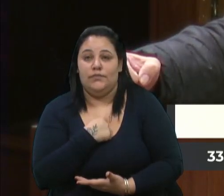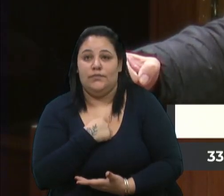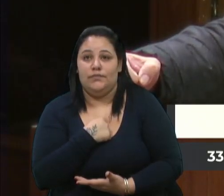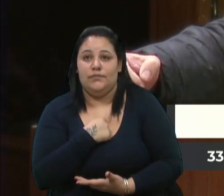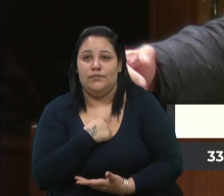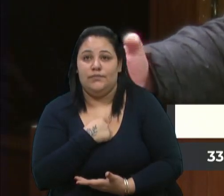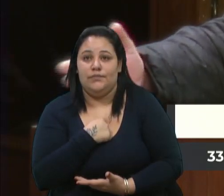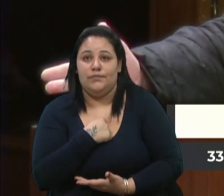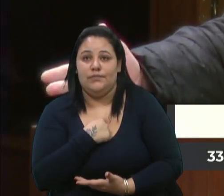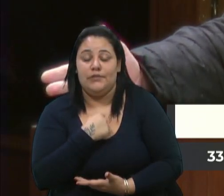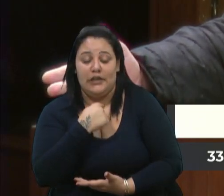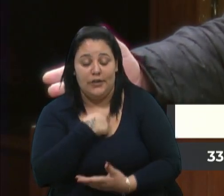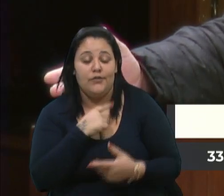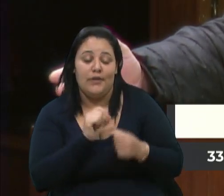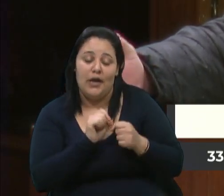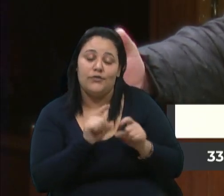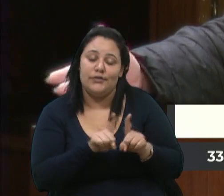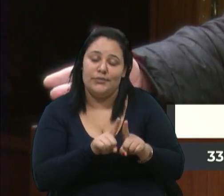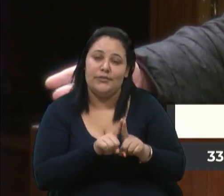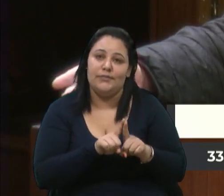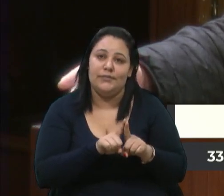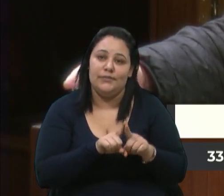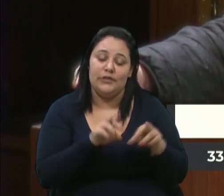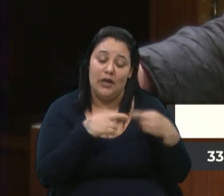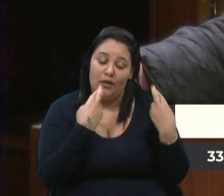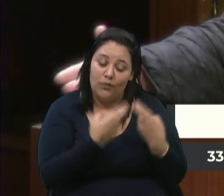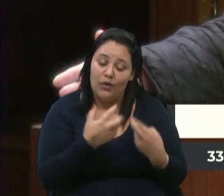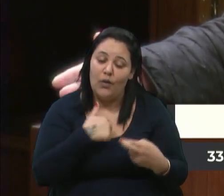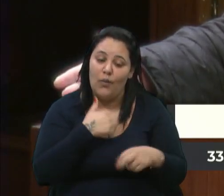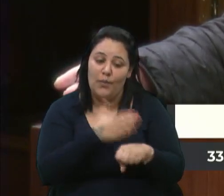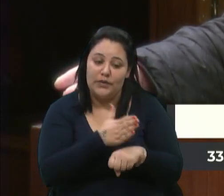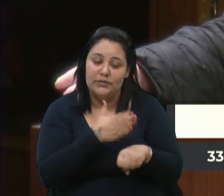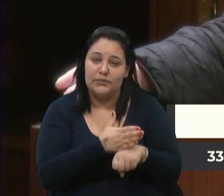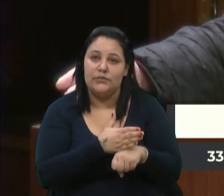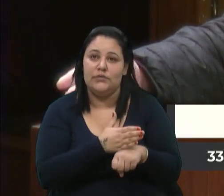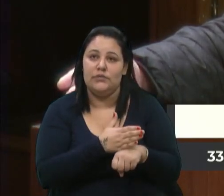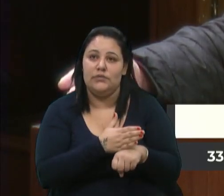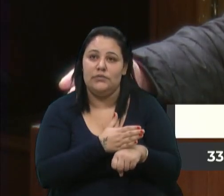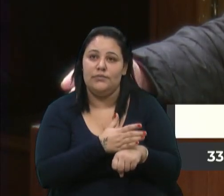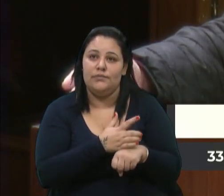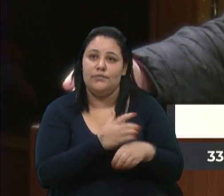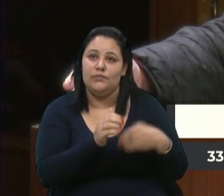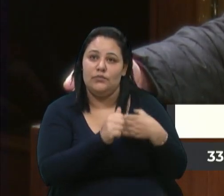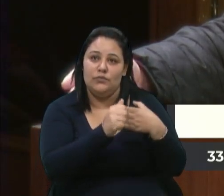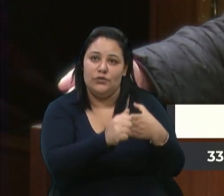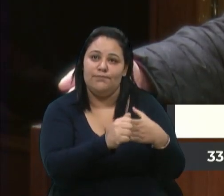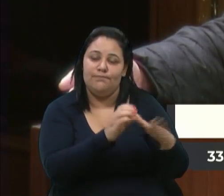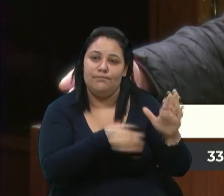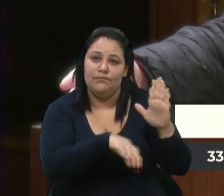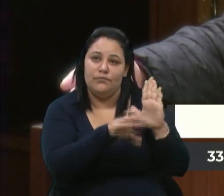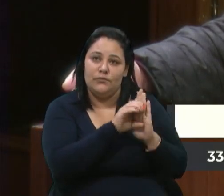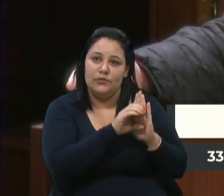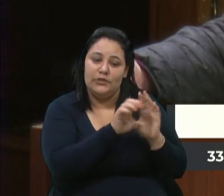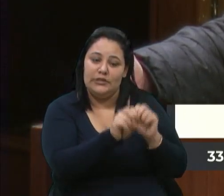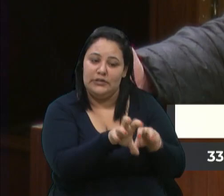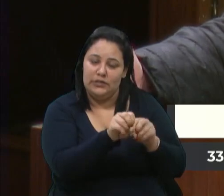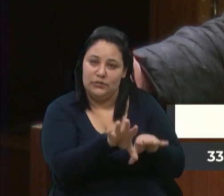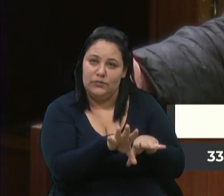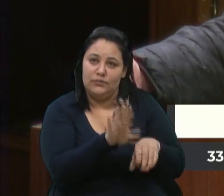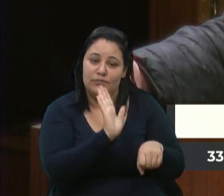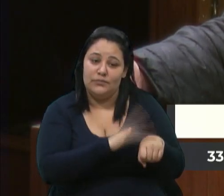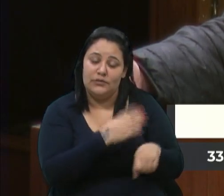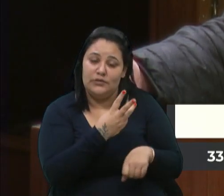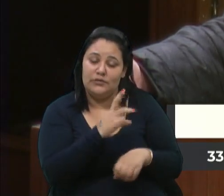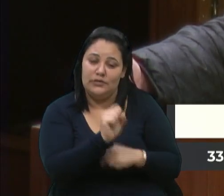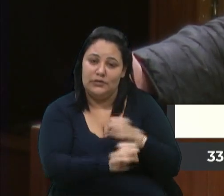disso também nas reuniões que eu participo. Eu sou catequista há mais de 30 anos E eu acho isso